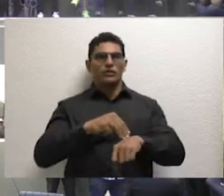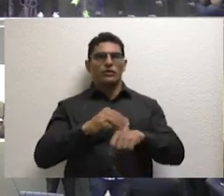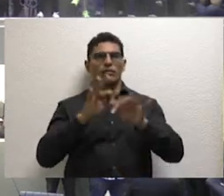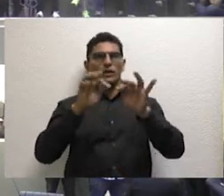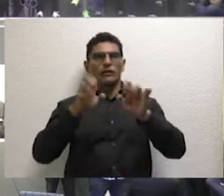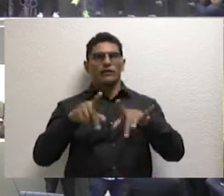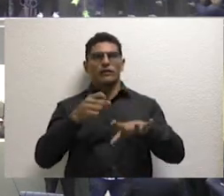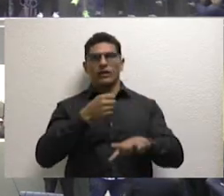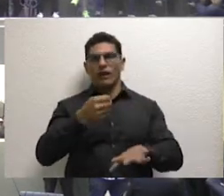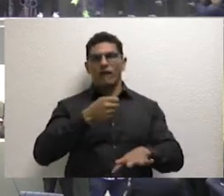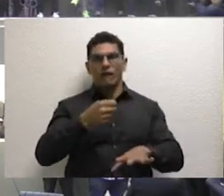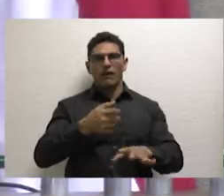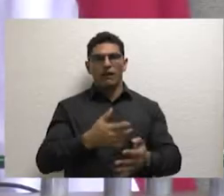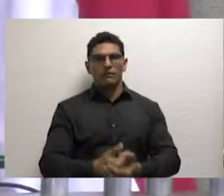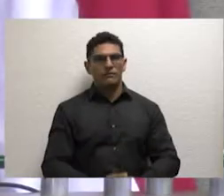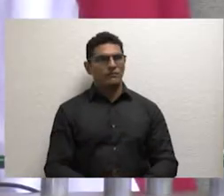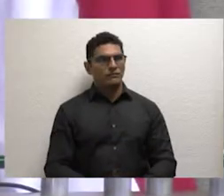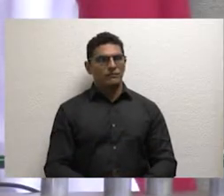um minuto